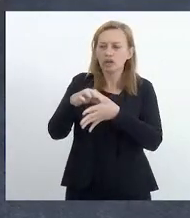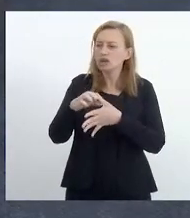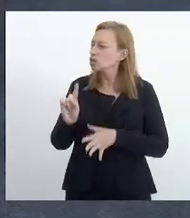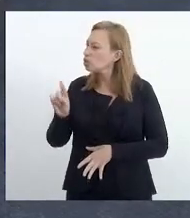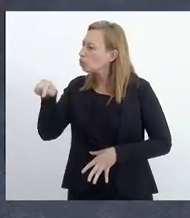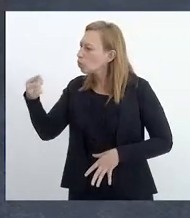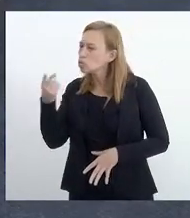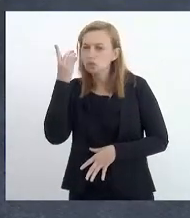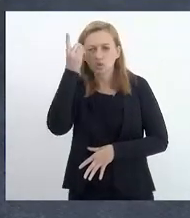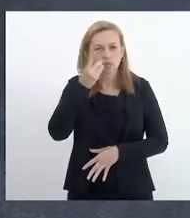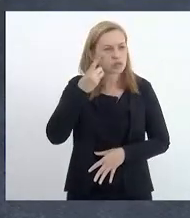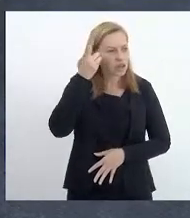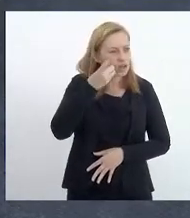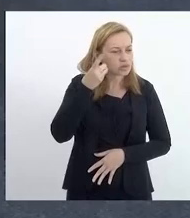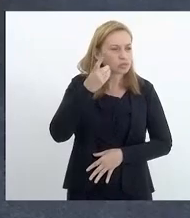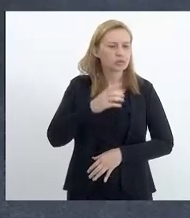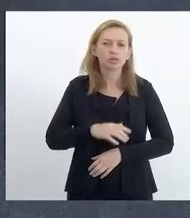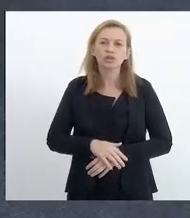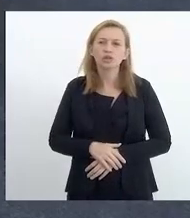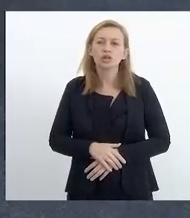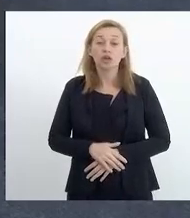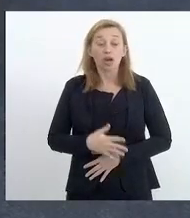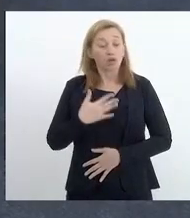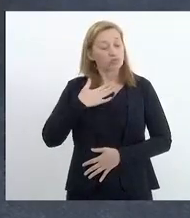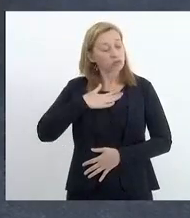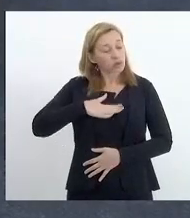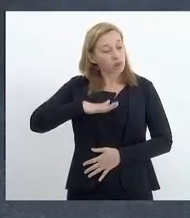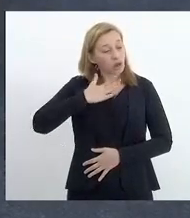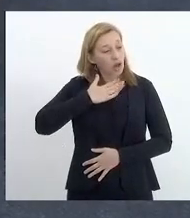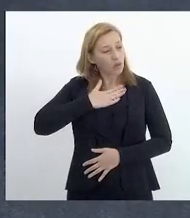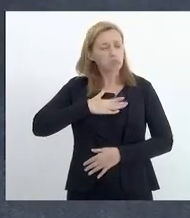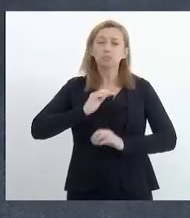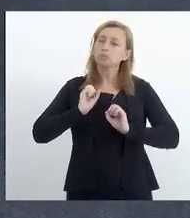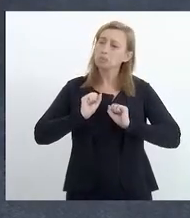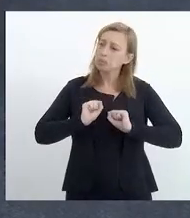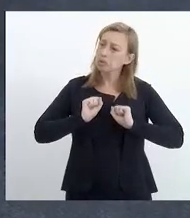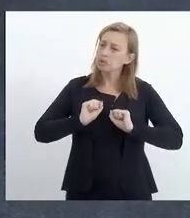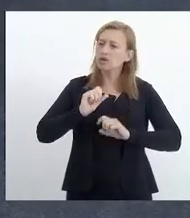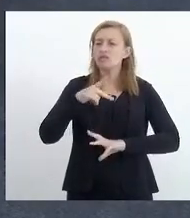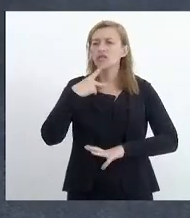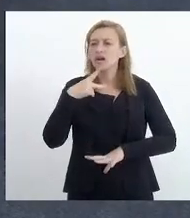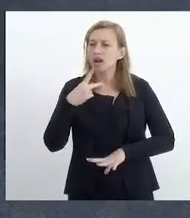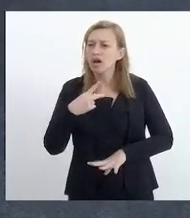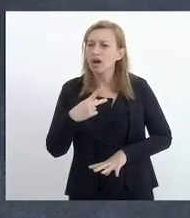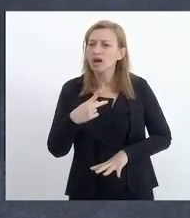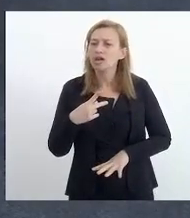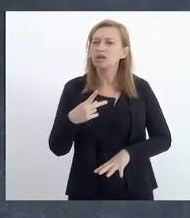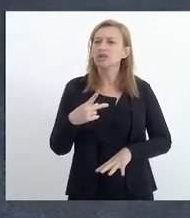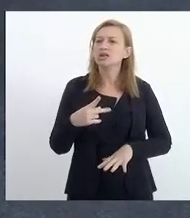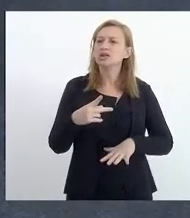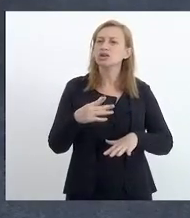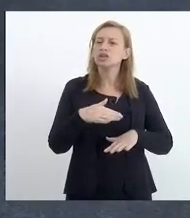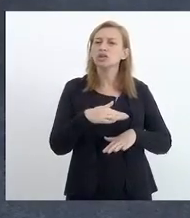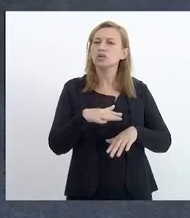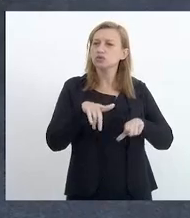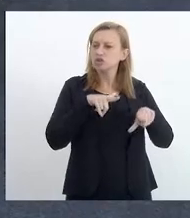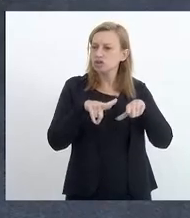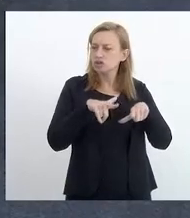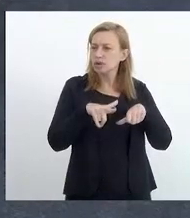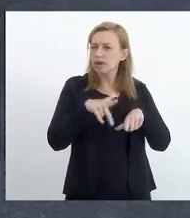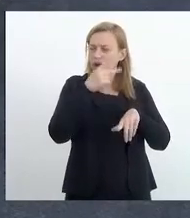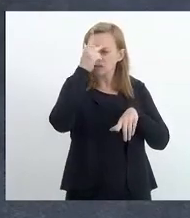outros parlamentares, eu fico muito tranquilo em poder dizer que os trabalhadores,